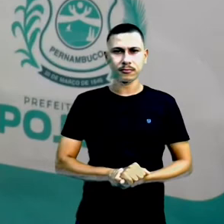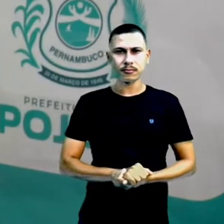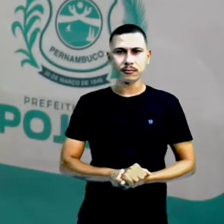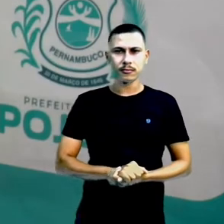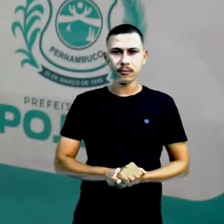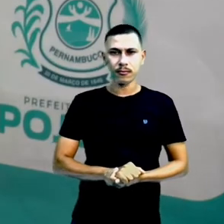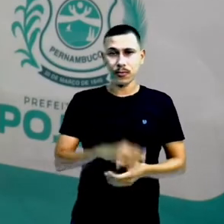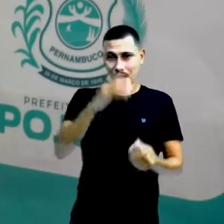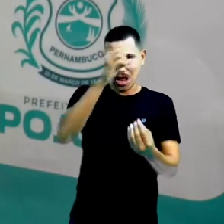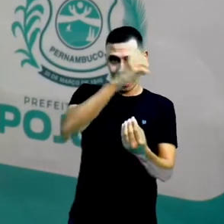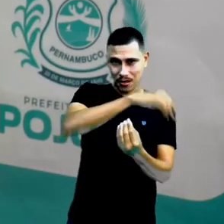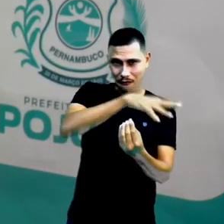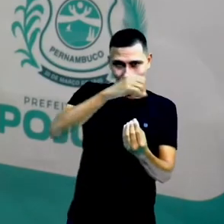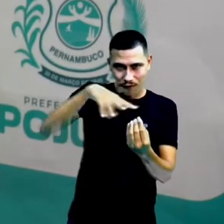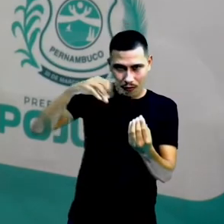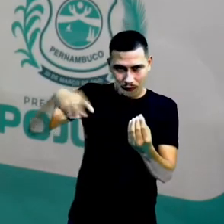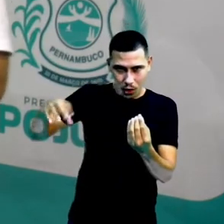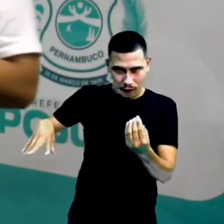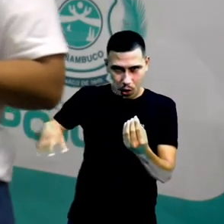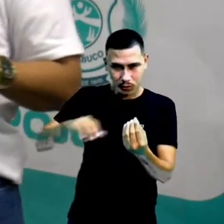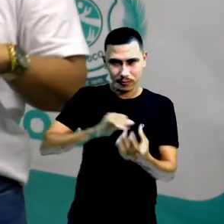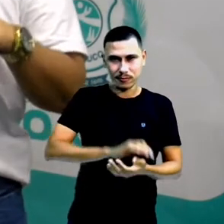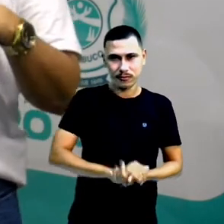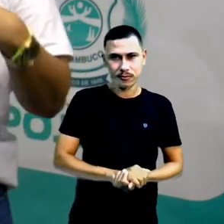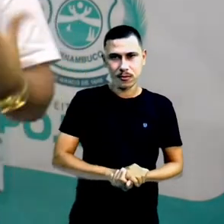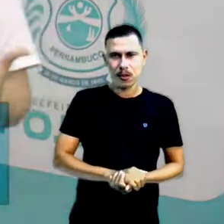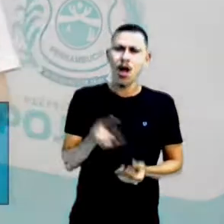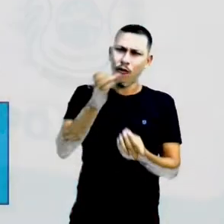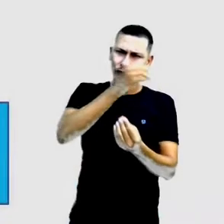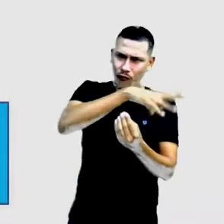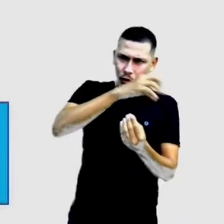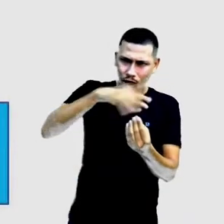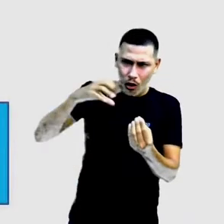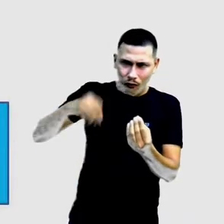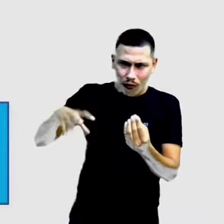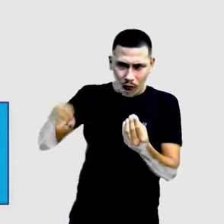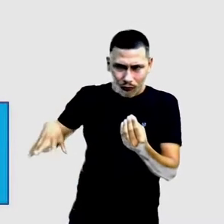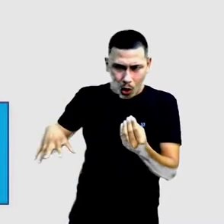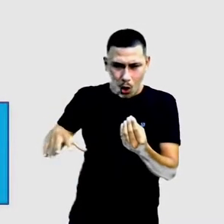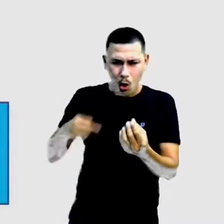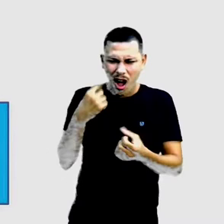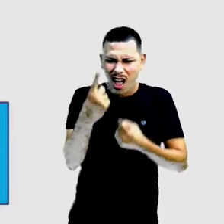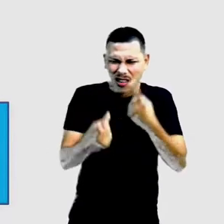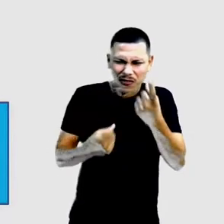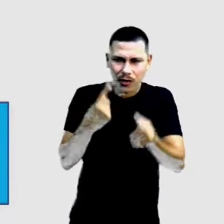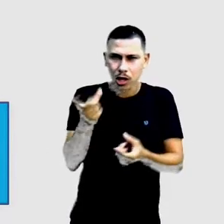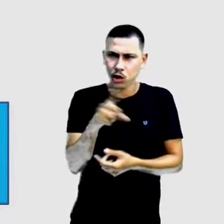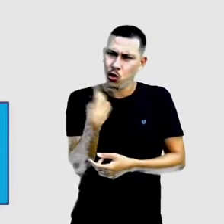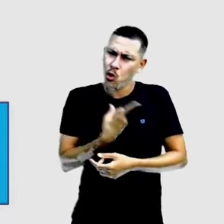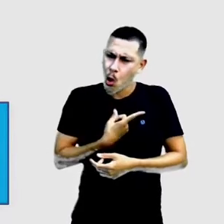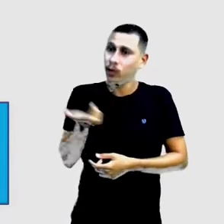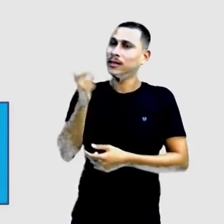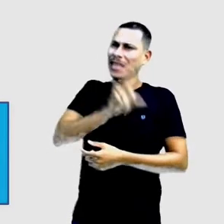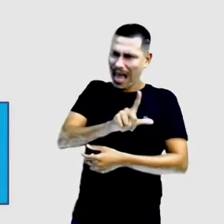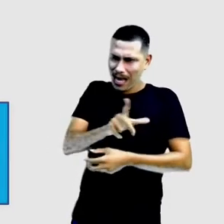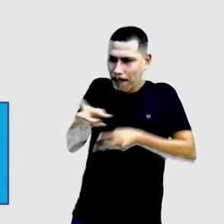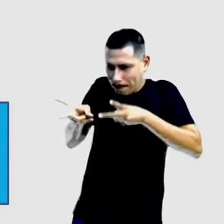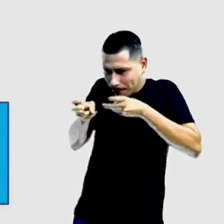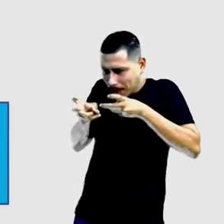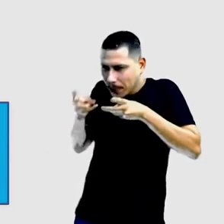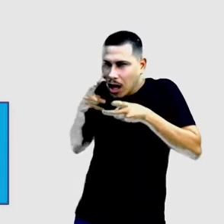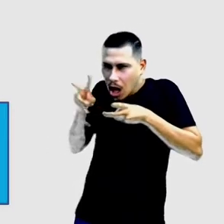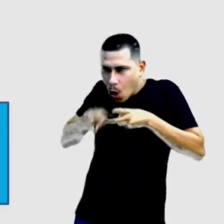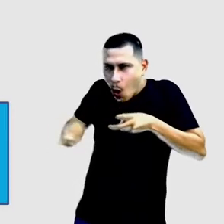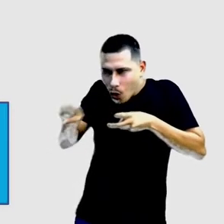e os fungos os fungos são muitos bichos muitas vezes a gente consegue visualizar os